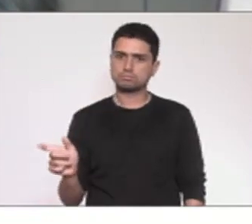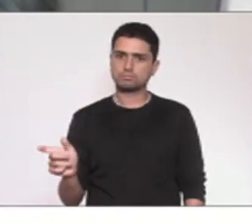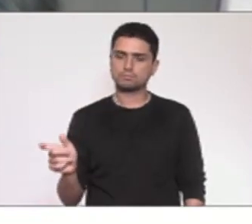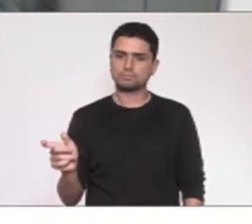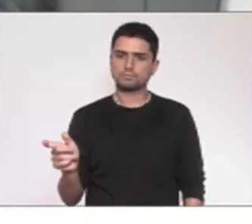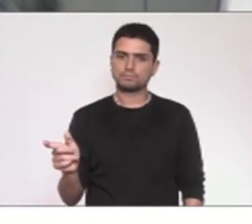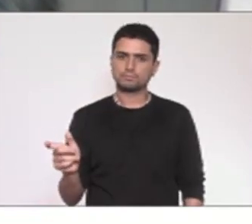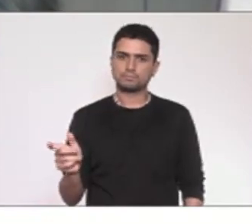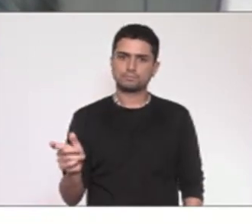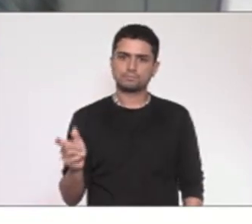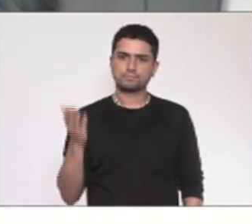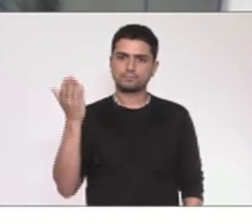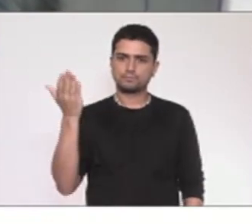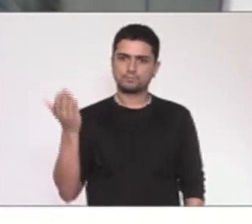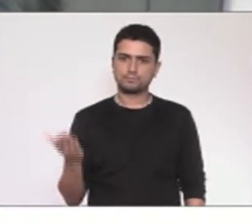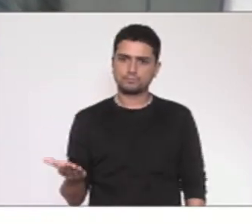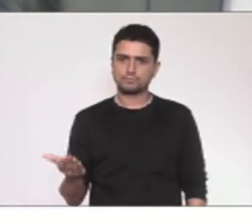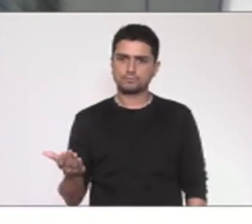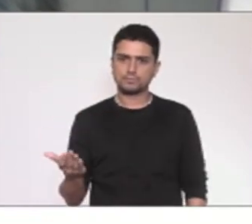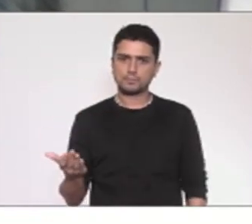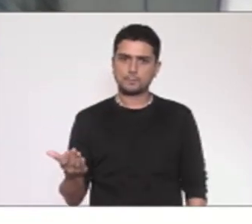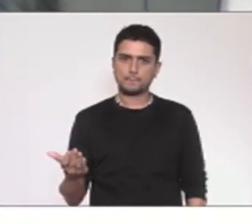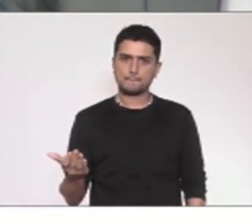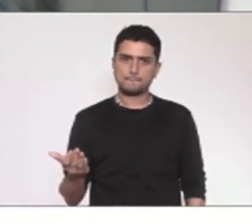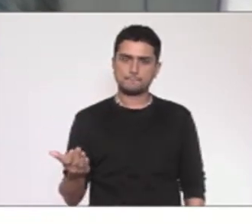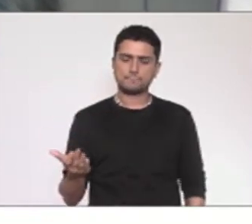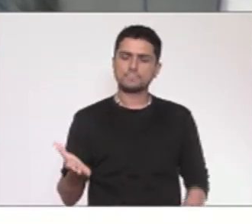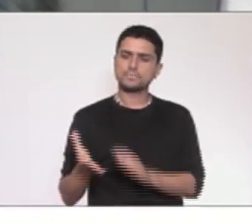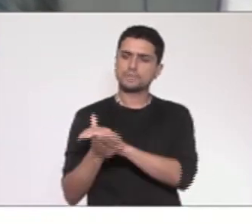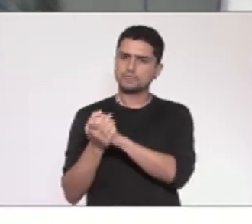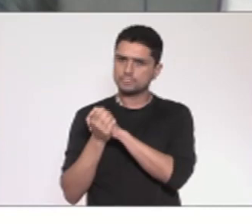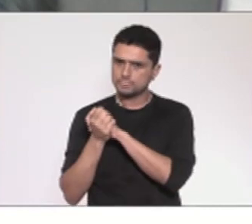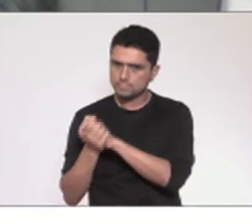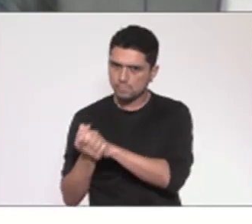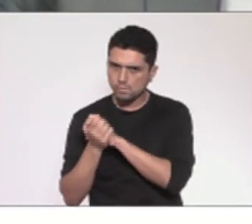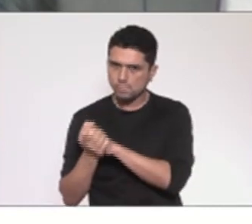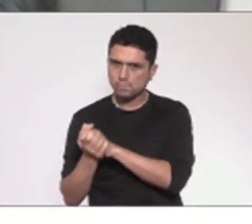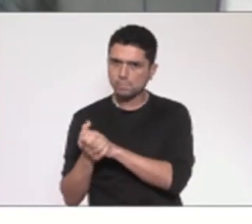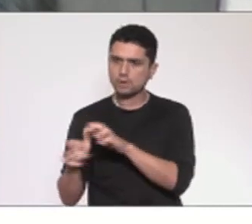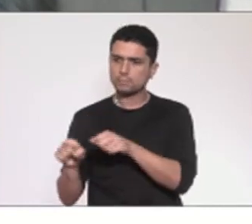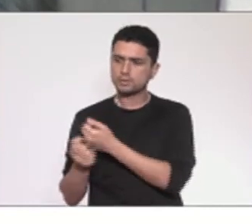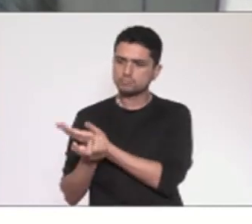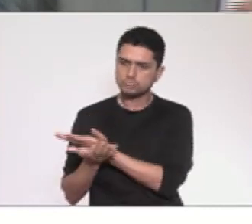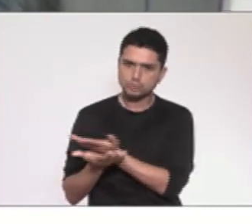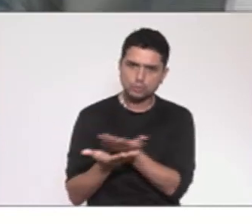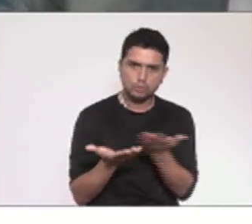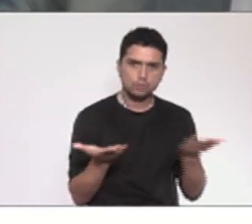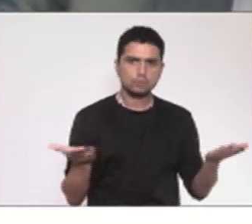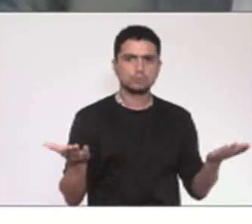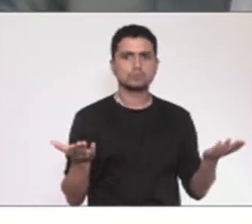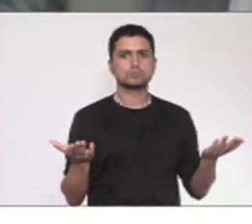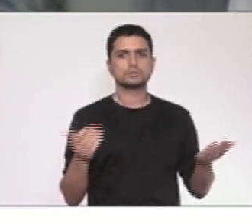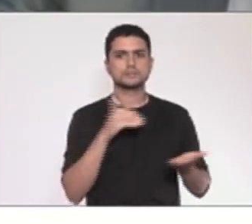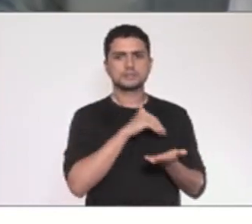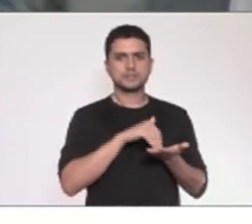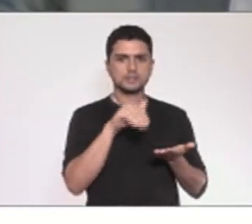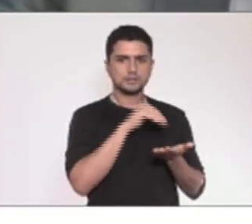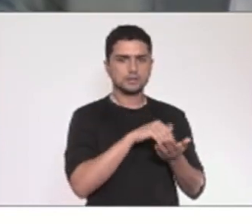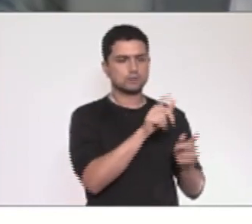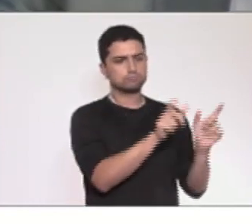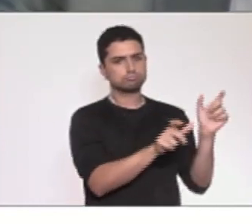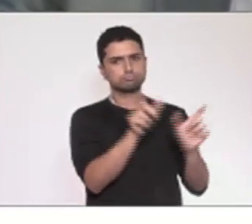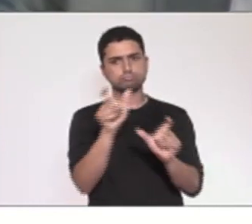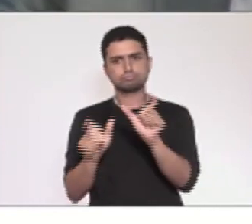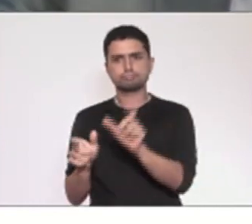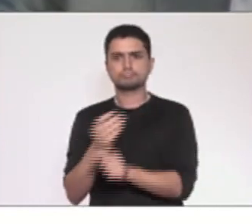quem estendo esses cumprimentos a todo o secretariado aqui presente.